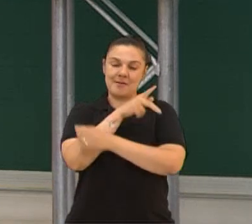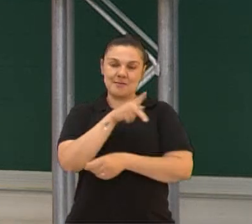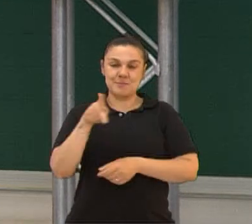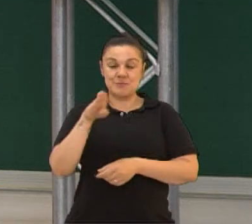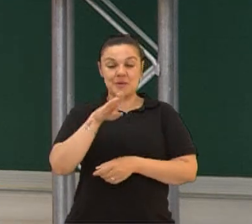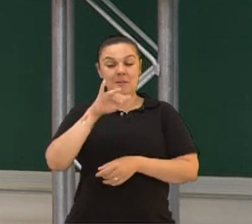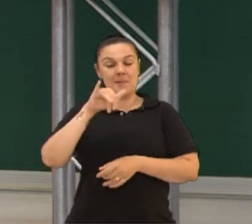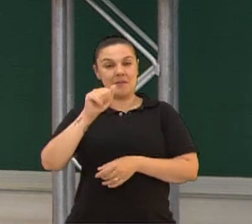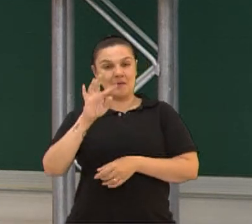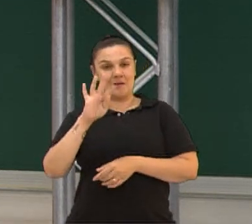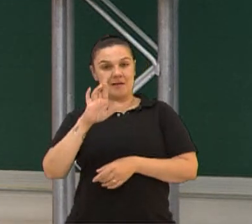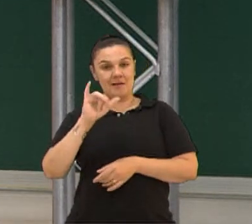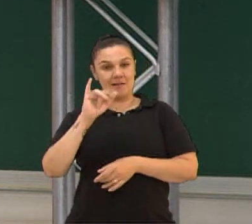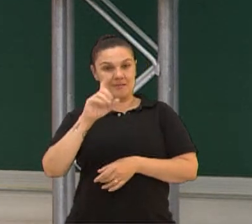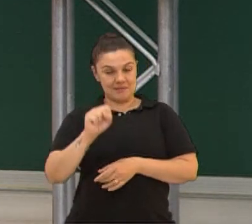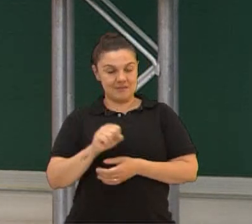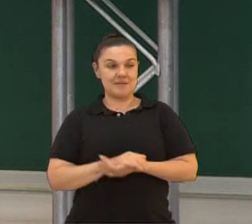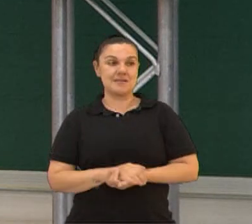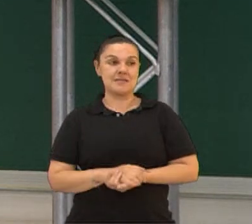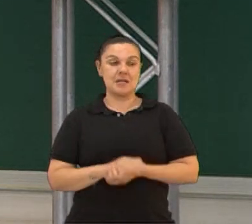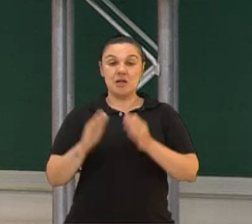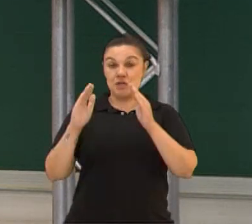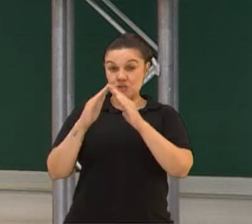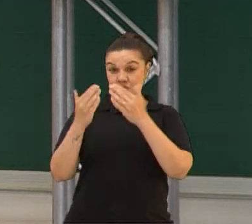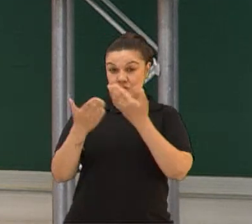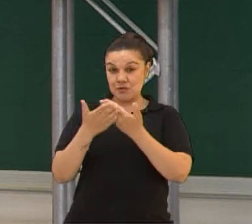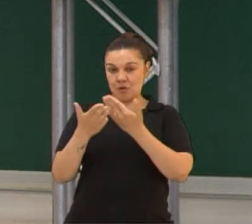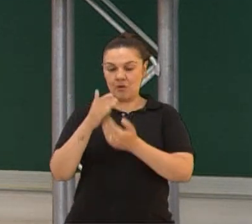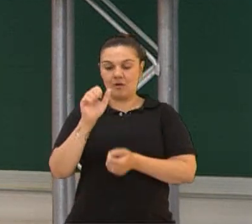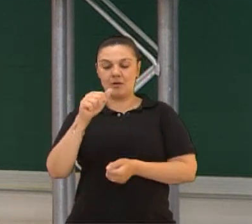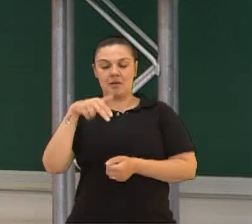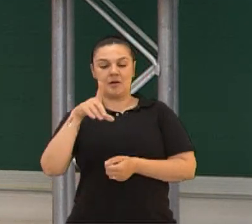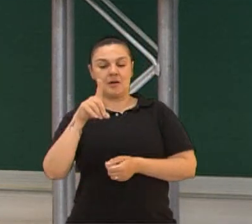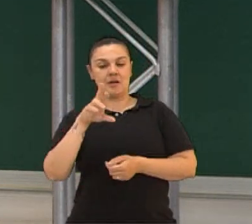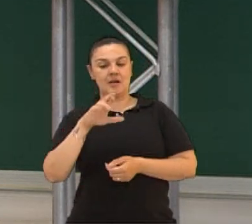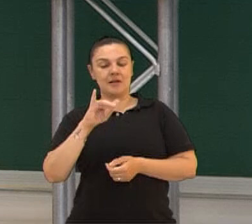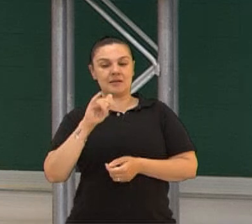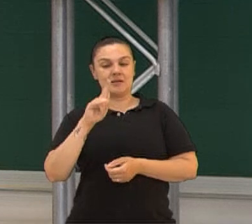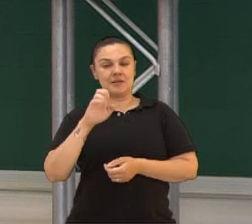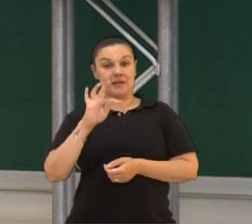do Colégio Desembargador Jorge Andrigueto, lá da